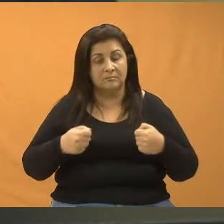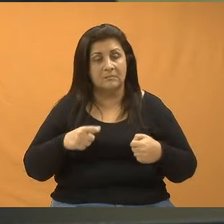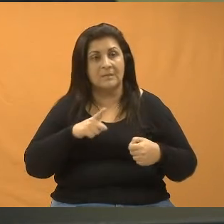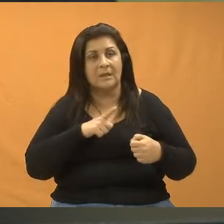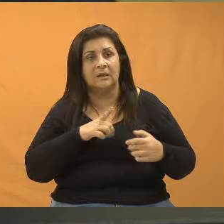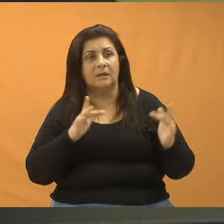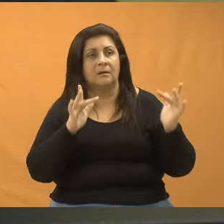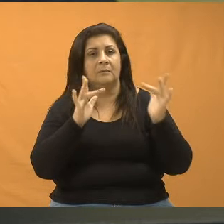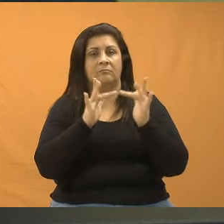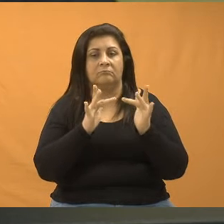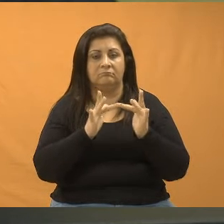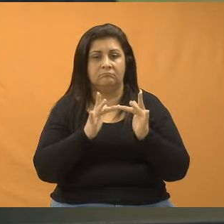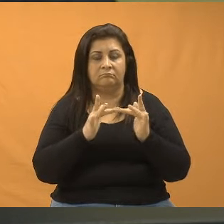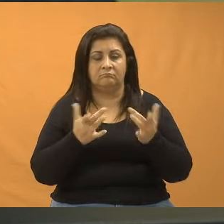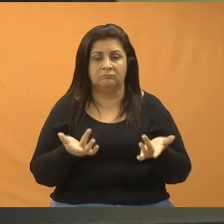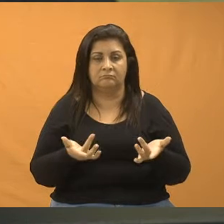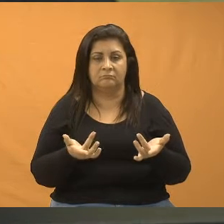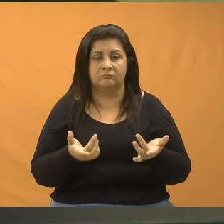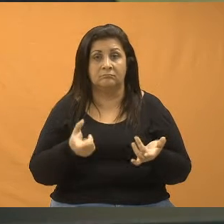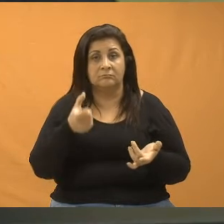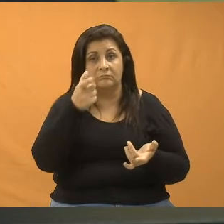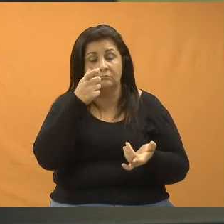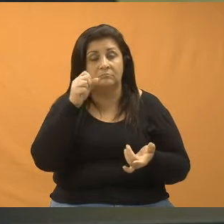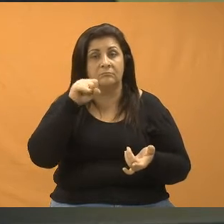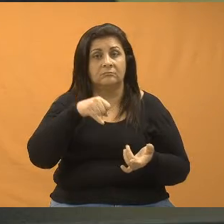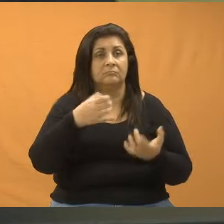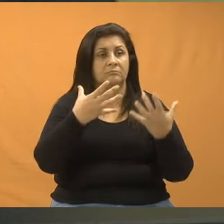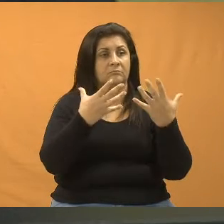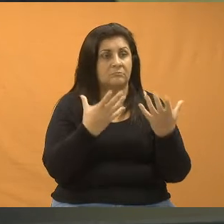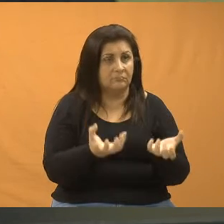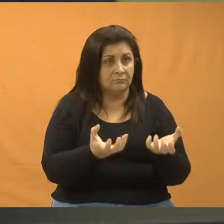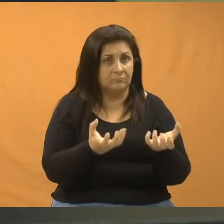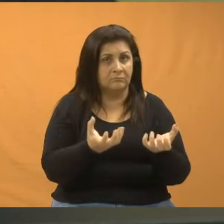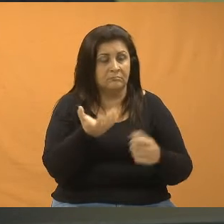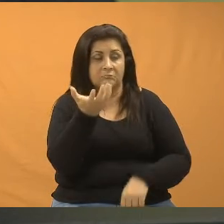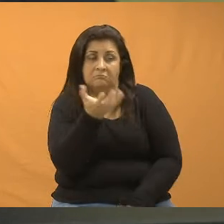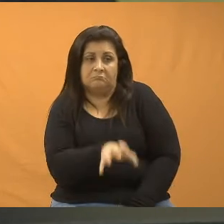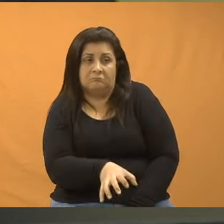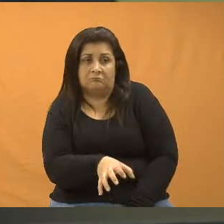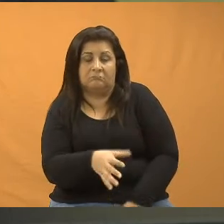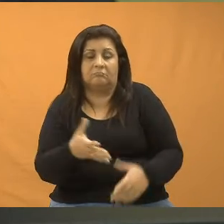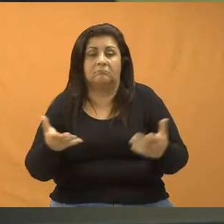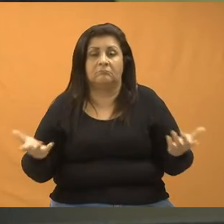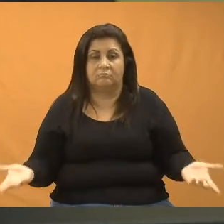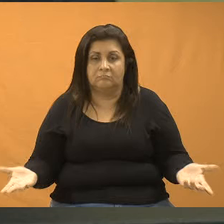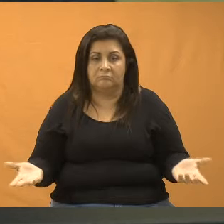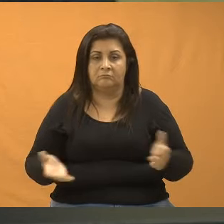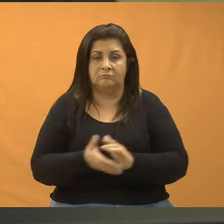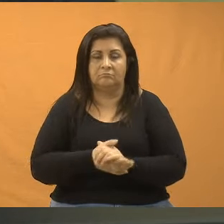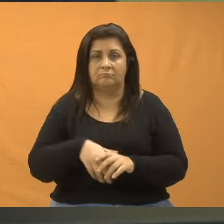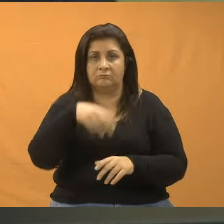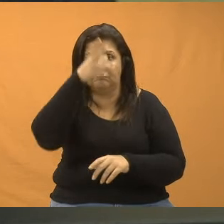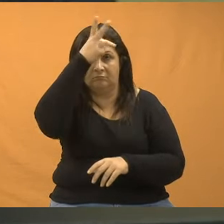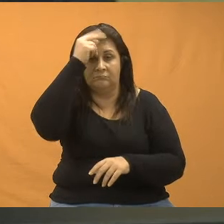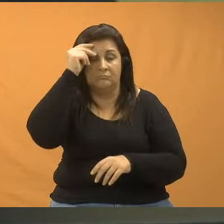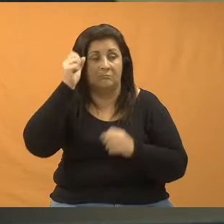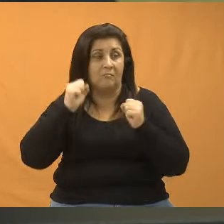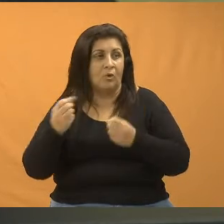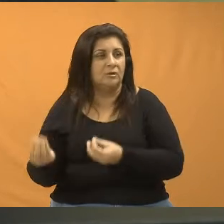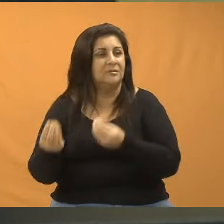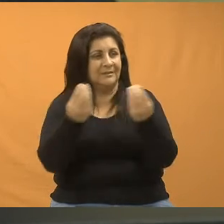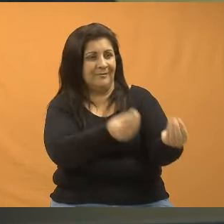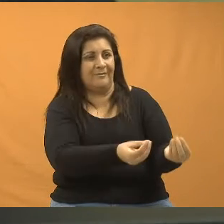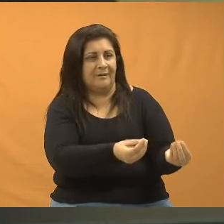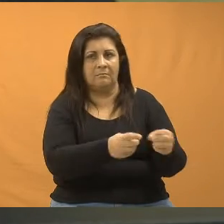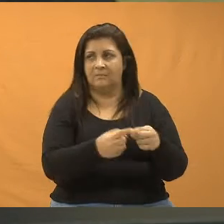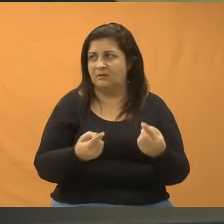afinidade entre si, até mesmo para decidir se querem receber a Santa Casa de volta. A prefeitura pode até querer devolver, mas